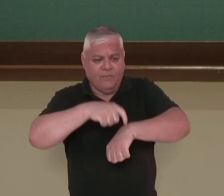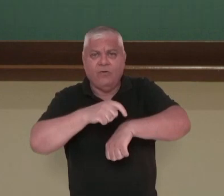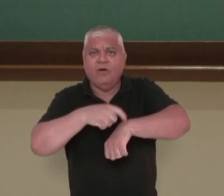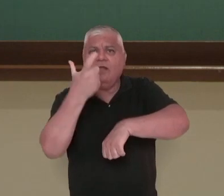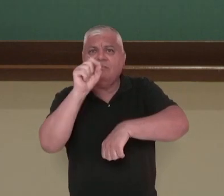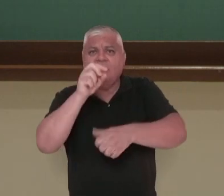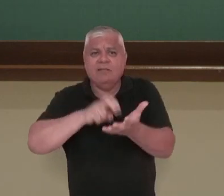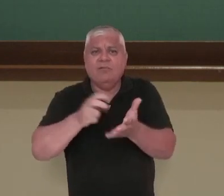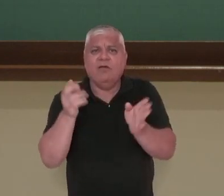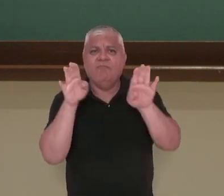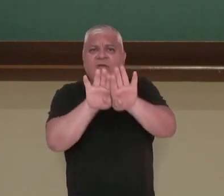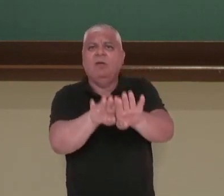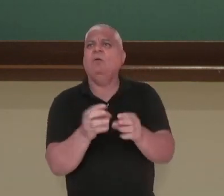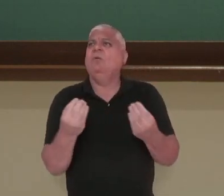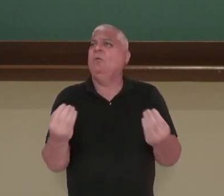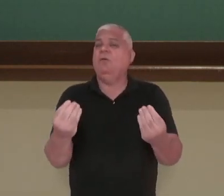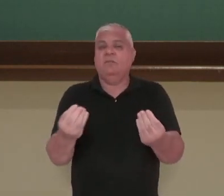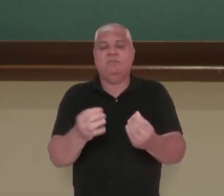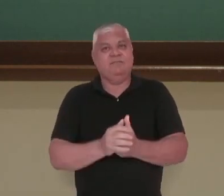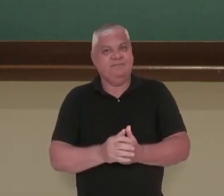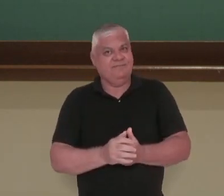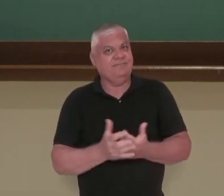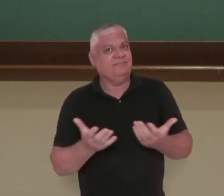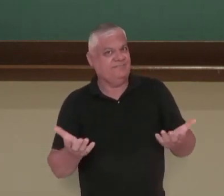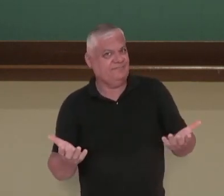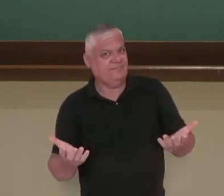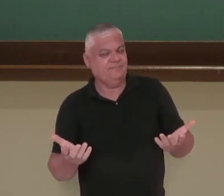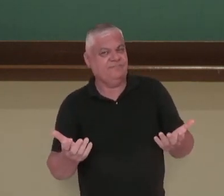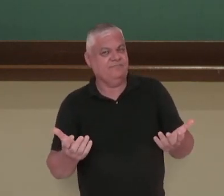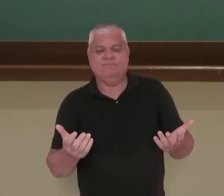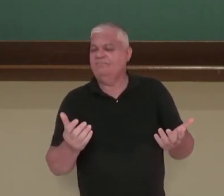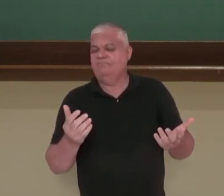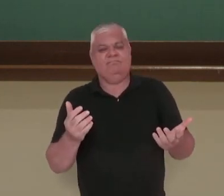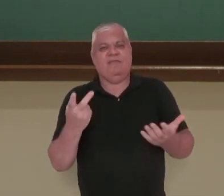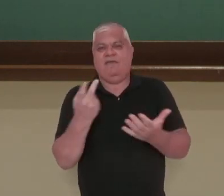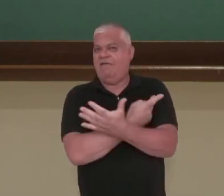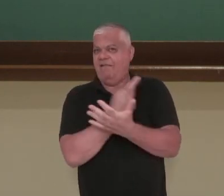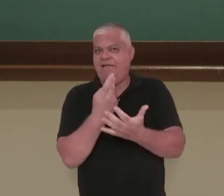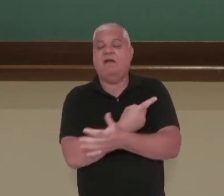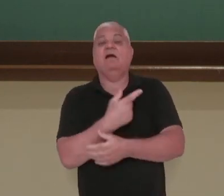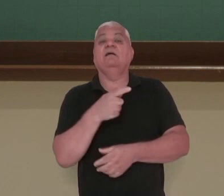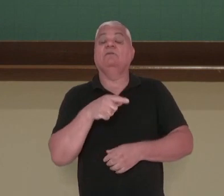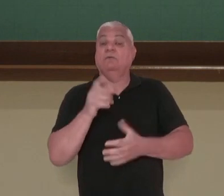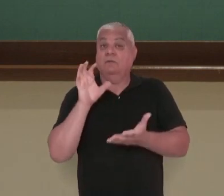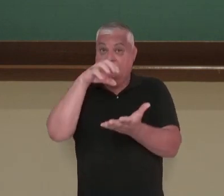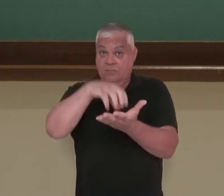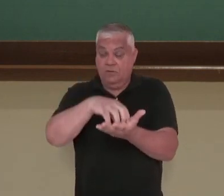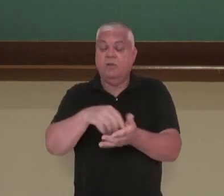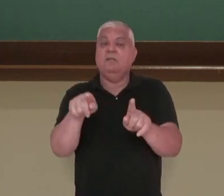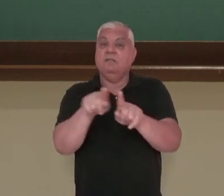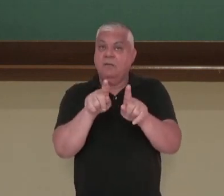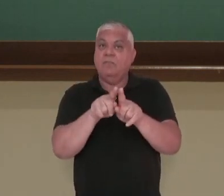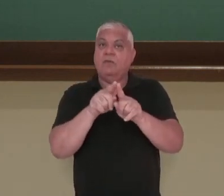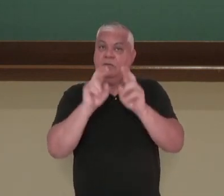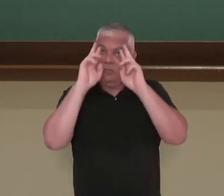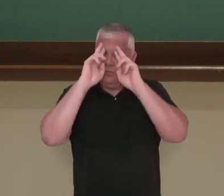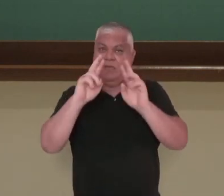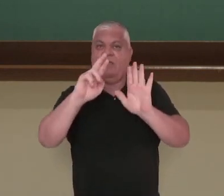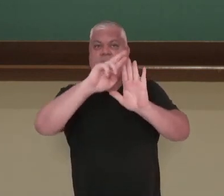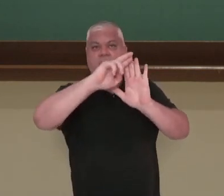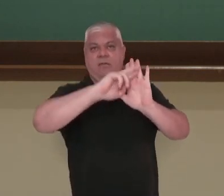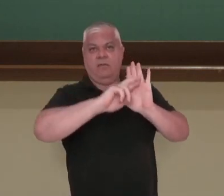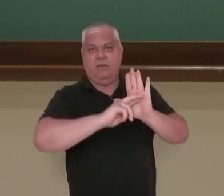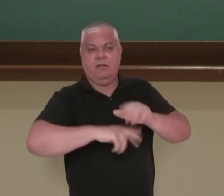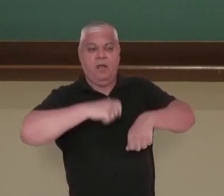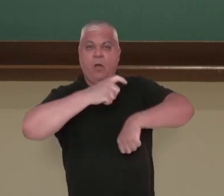está fechado? Né? Eles decidiram simplesmente. Não, eles também têm regras a seguir. E você, quando vai no posto de saúde, tem regras